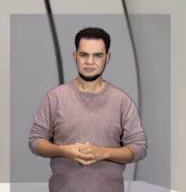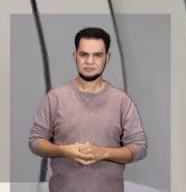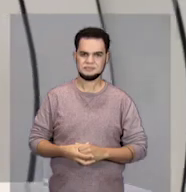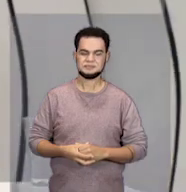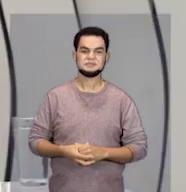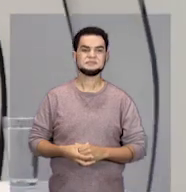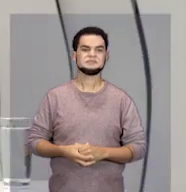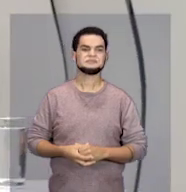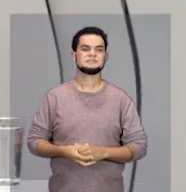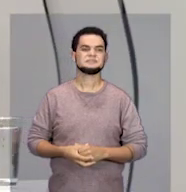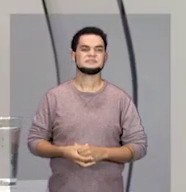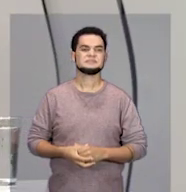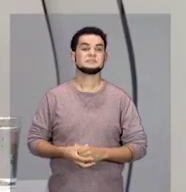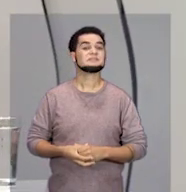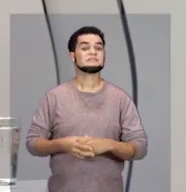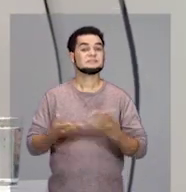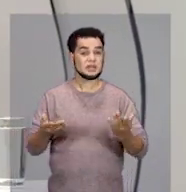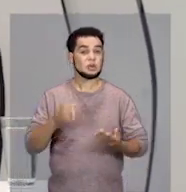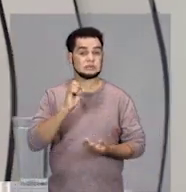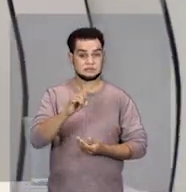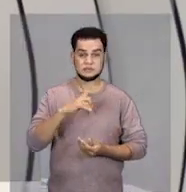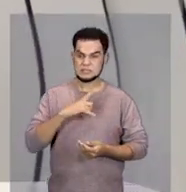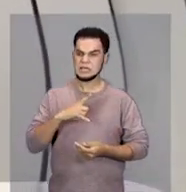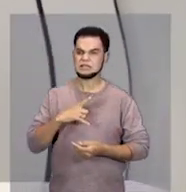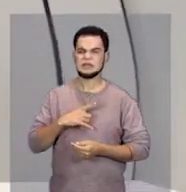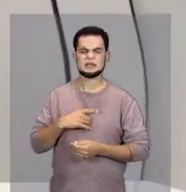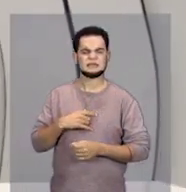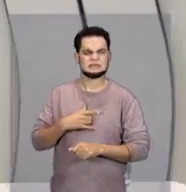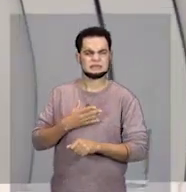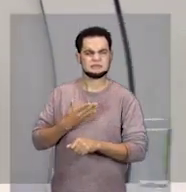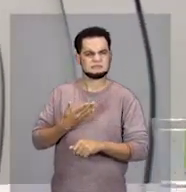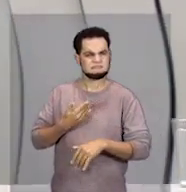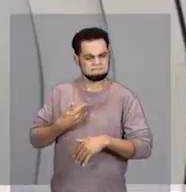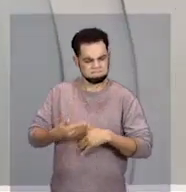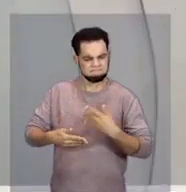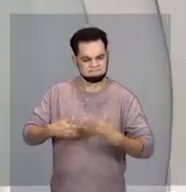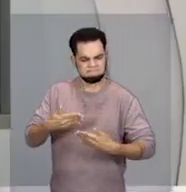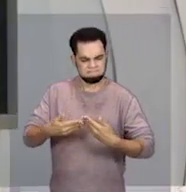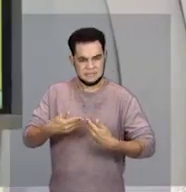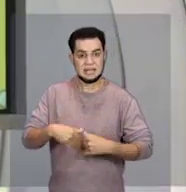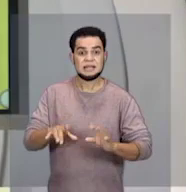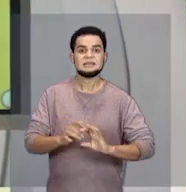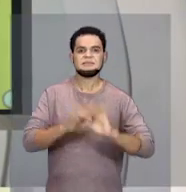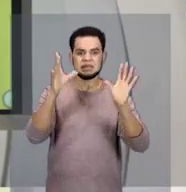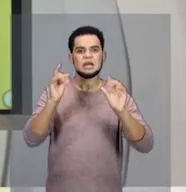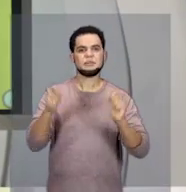Somente com o exercício da liberdade é que a gente pode influenciar a política,